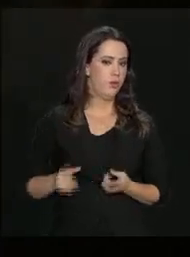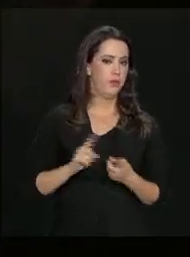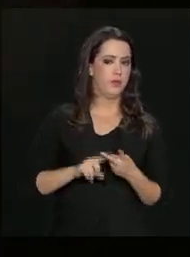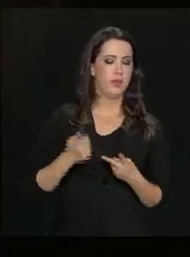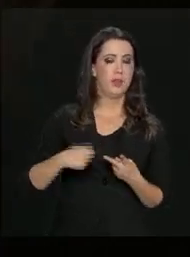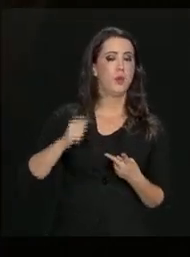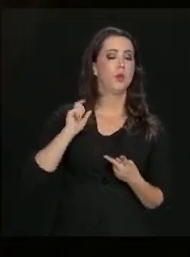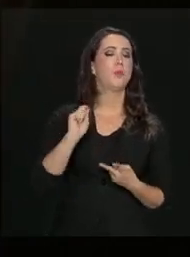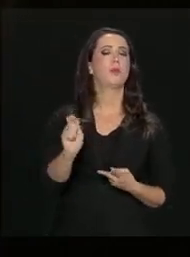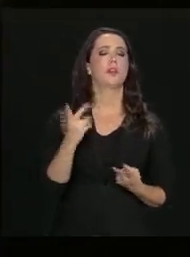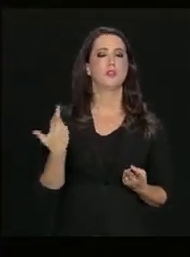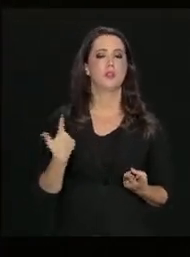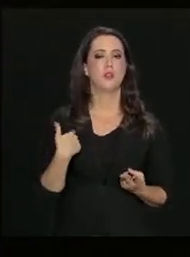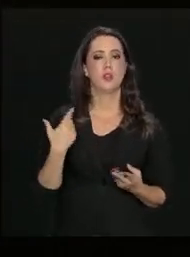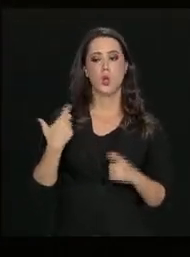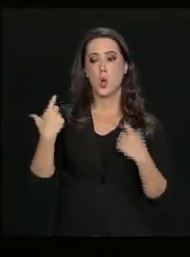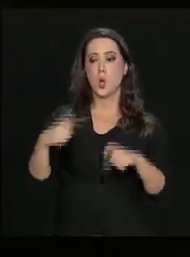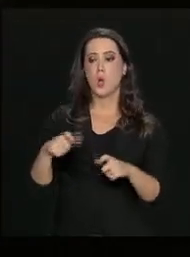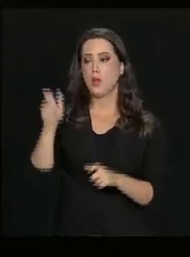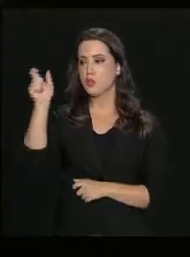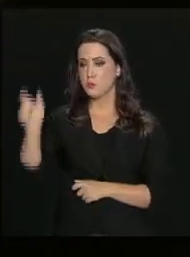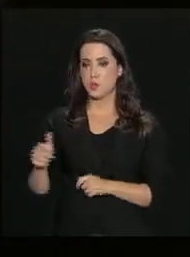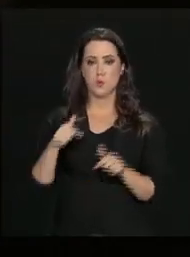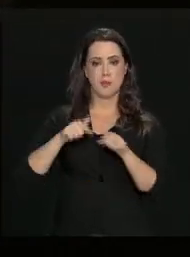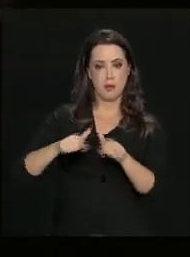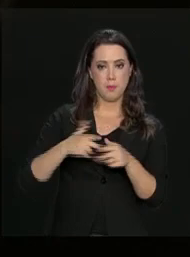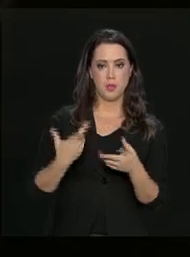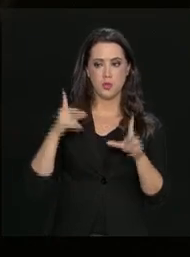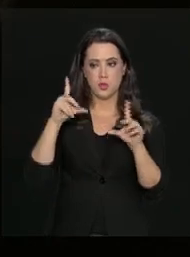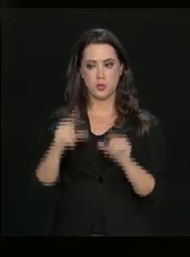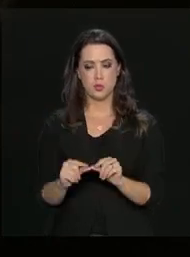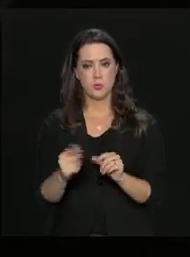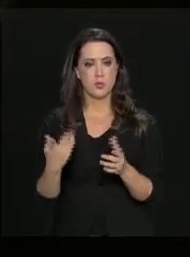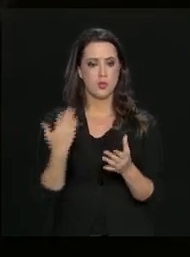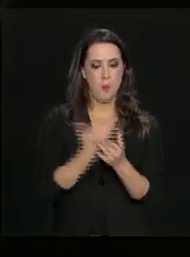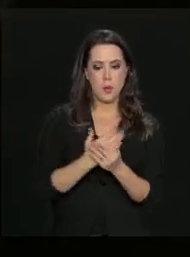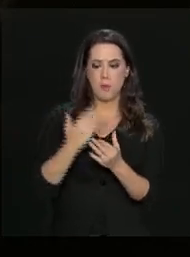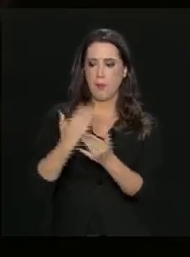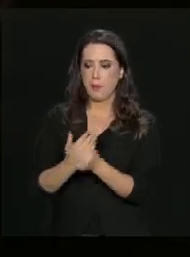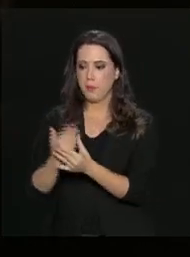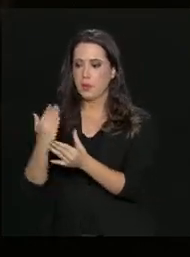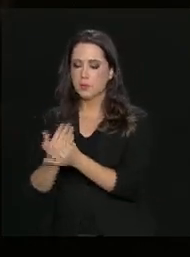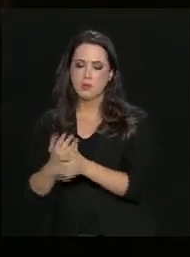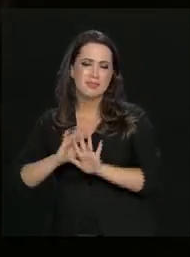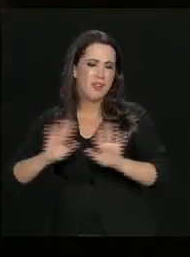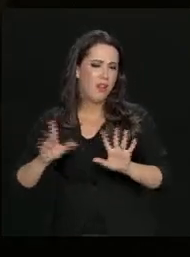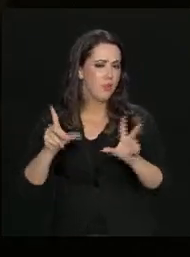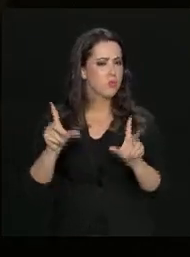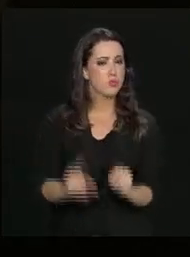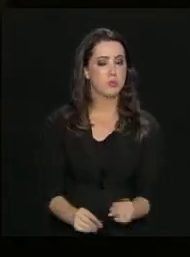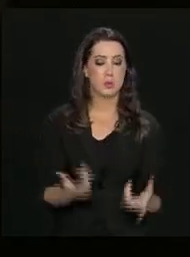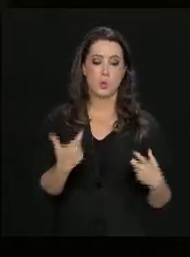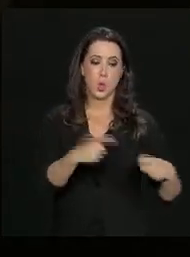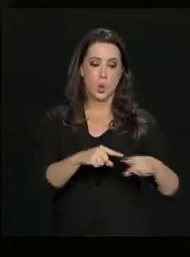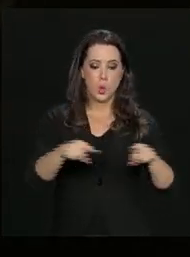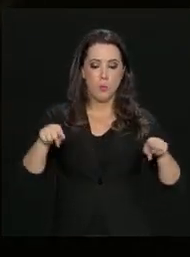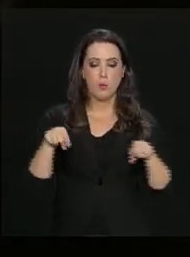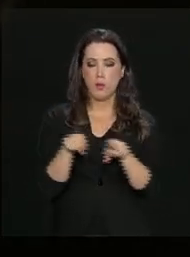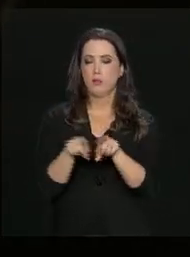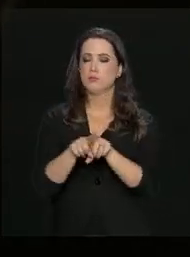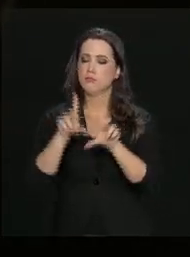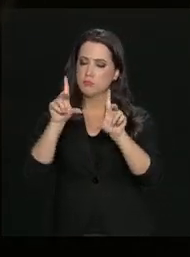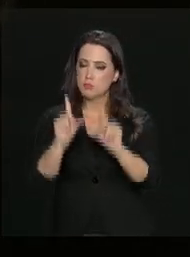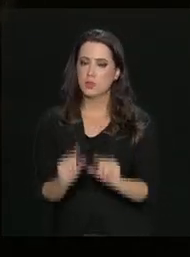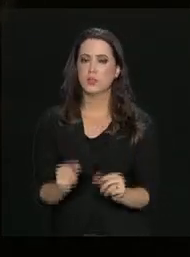economia está na alocação dos servidores redução de processos internos redução de unidades físicas de atendimento tudo